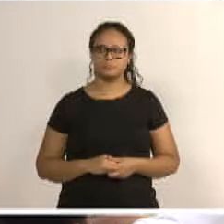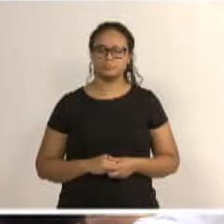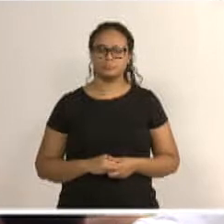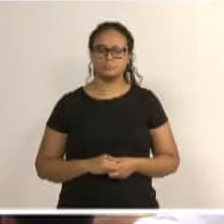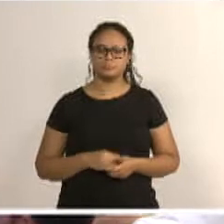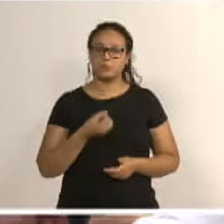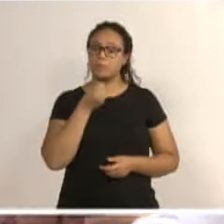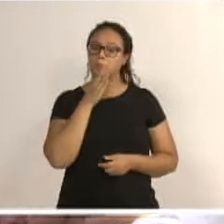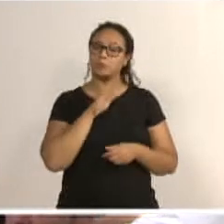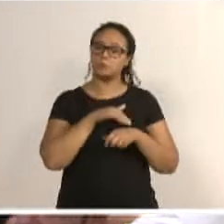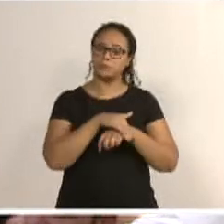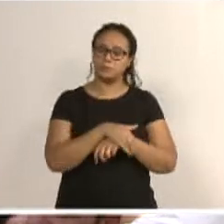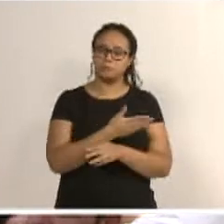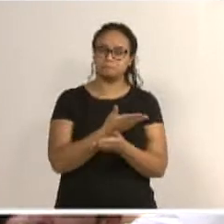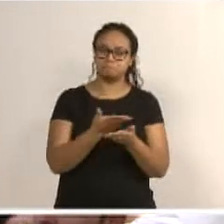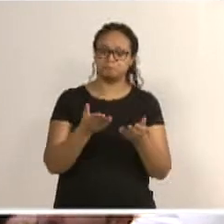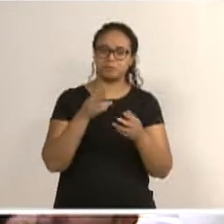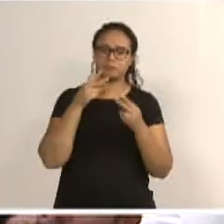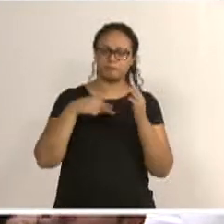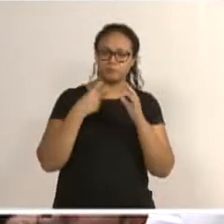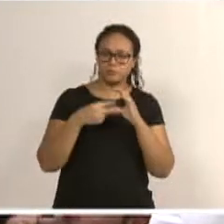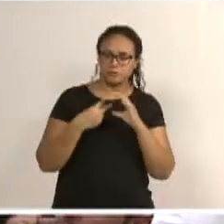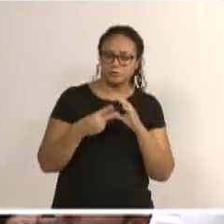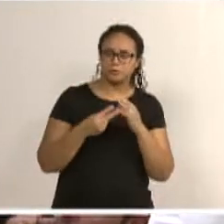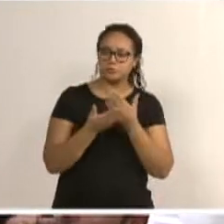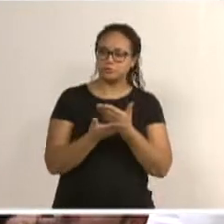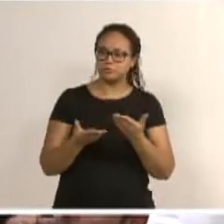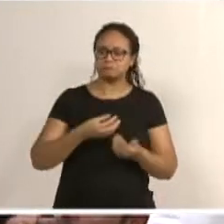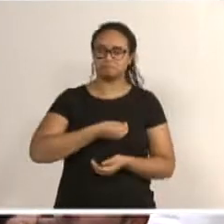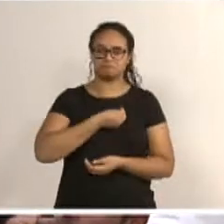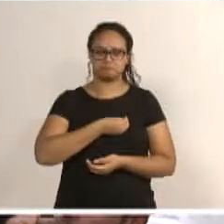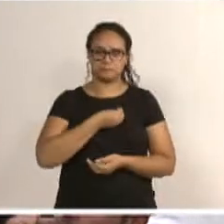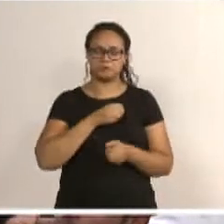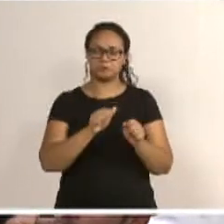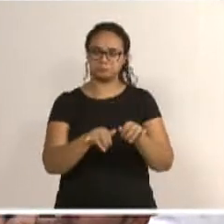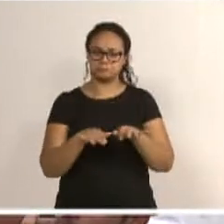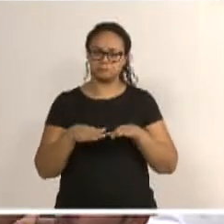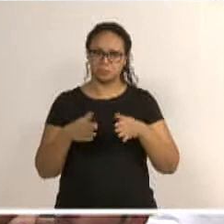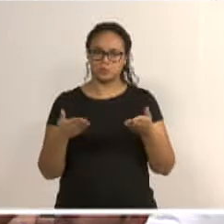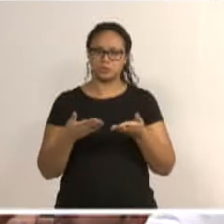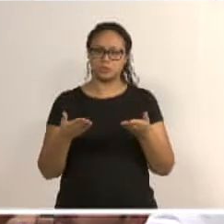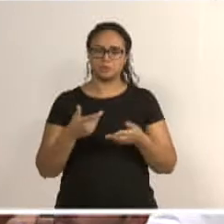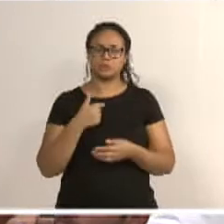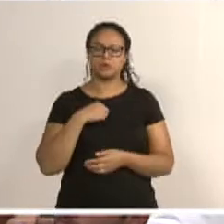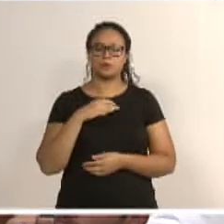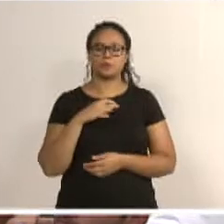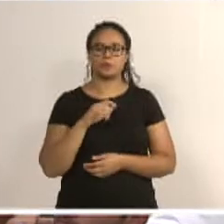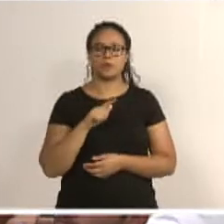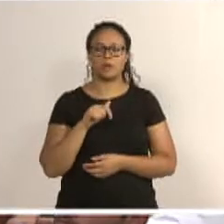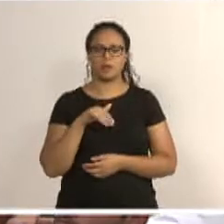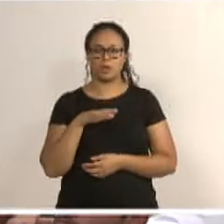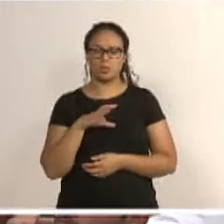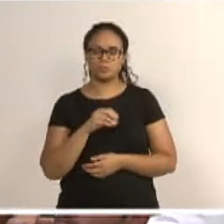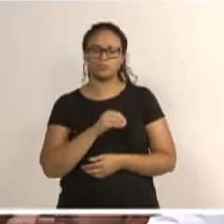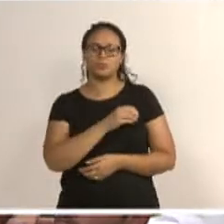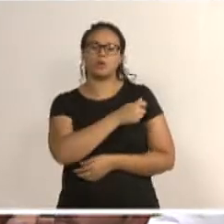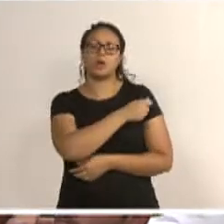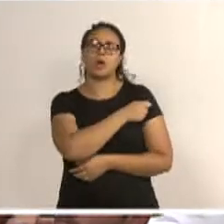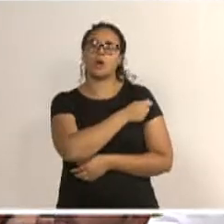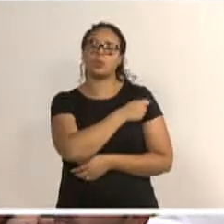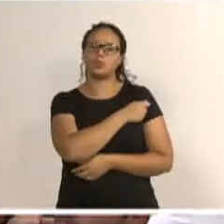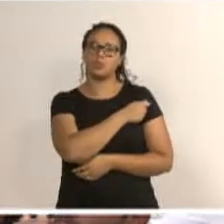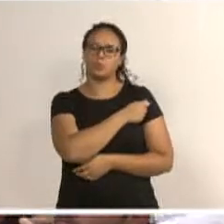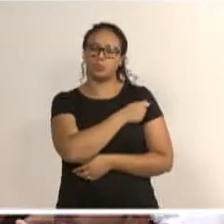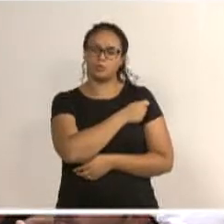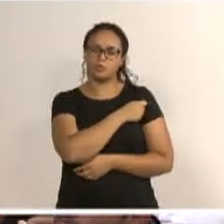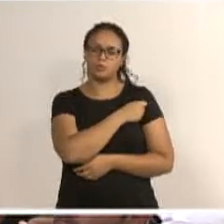Boa noite, vereadores, autoridades. Boa noite a todos aqui presentes no auditório. Sou Cláudio Roberto, eu sou aluno da instituição do Federal